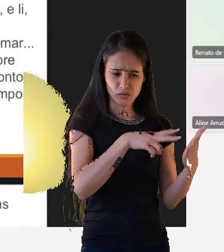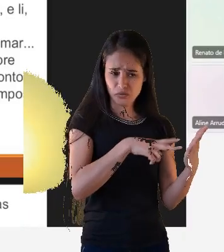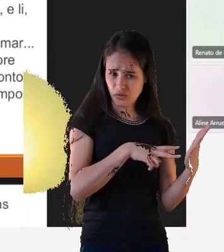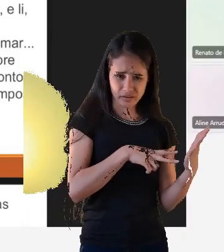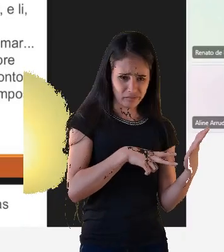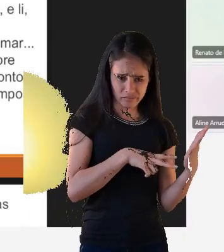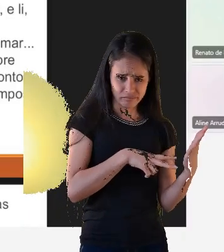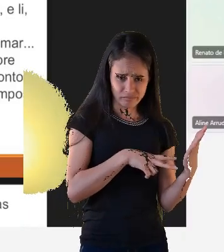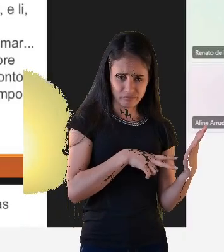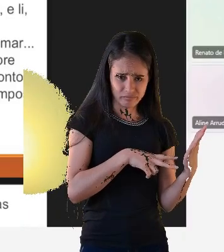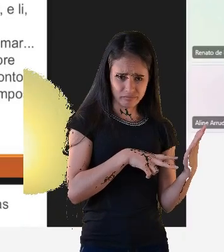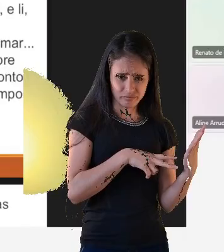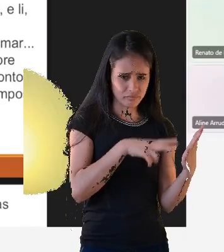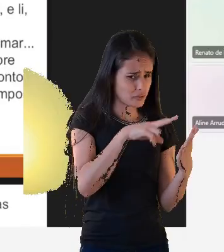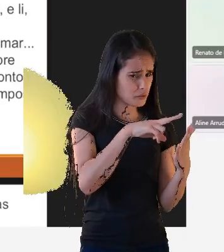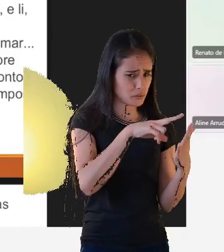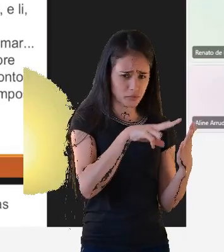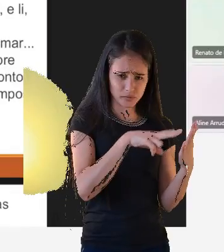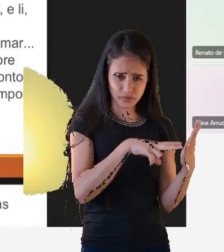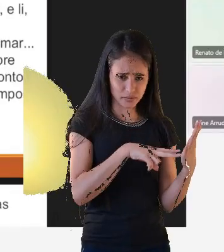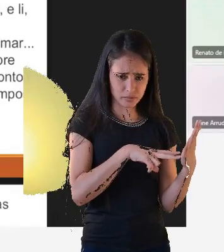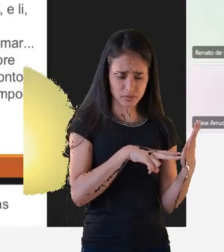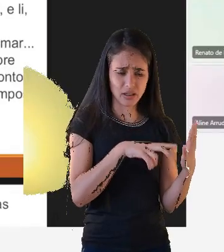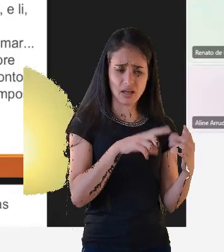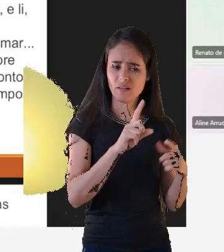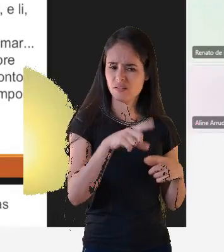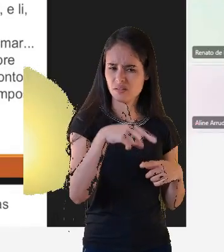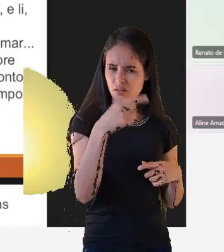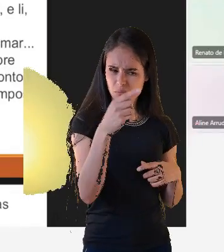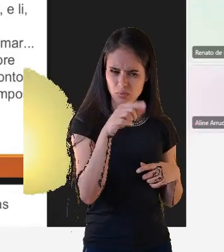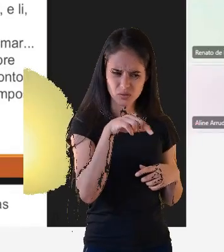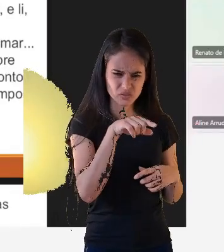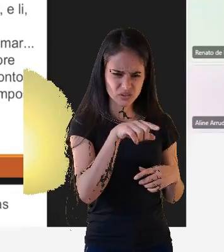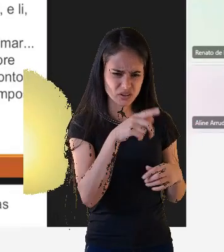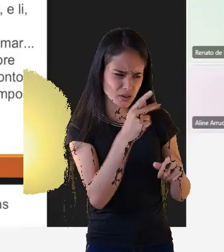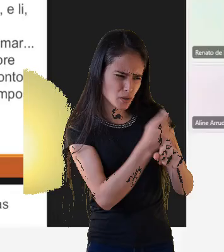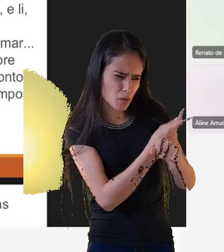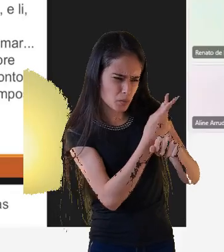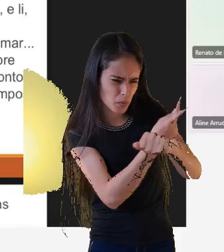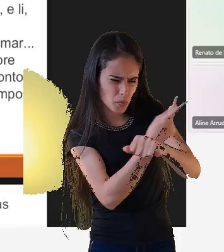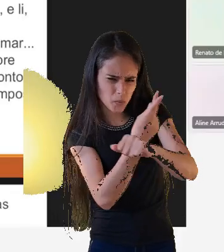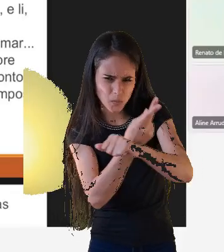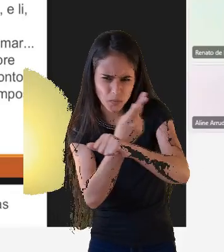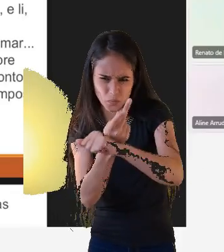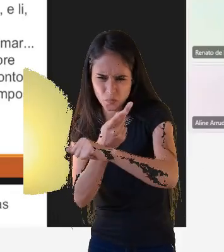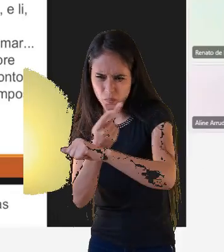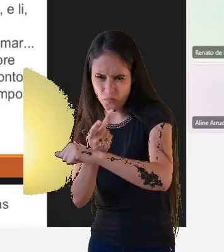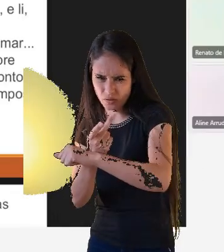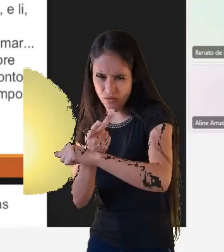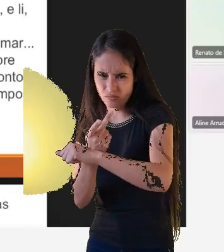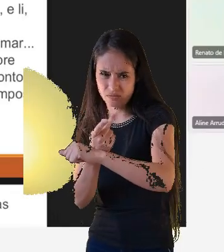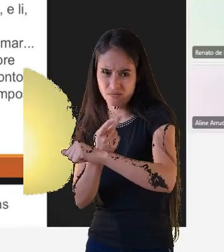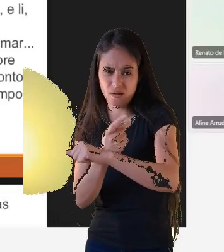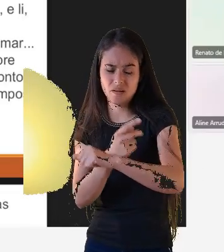bem atrasada, mas eu deixo para vocês, como é um poema bem longo, eu deixo para vocês procurarem